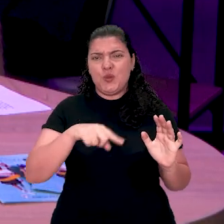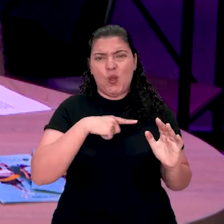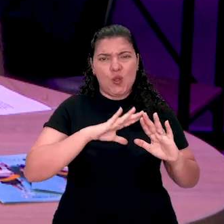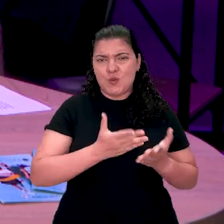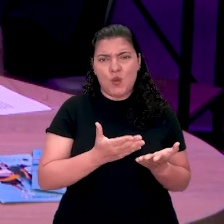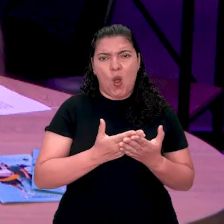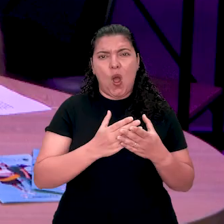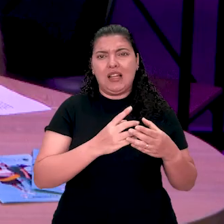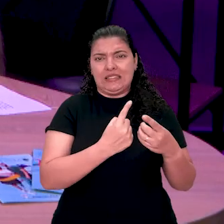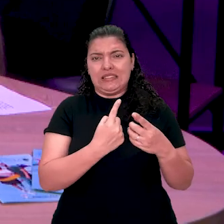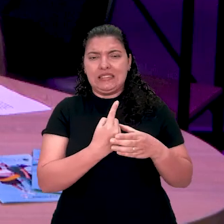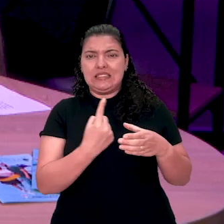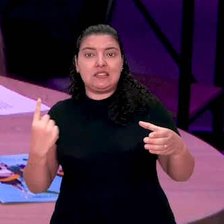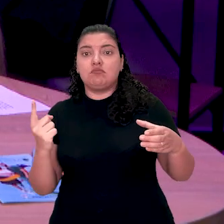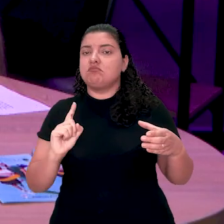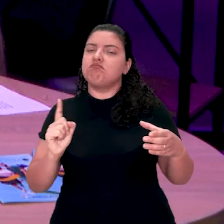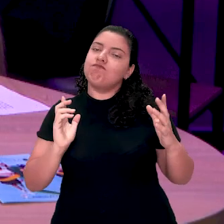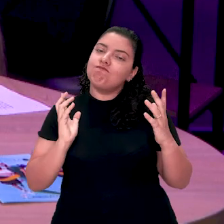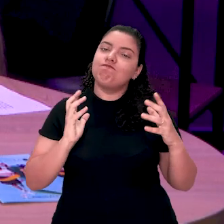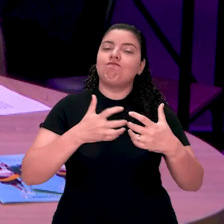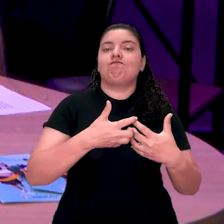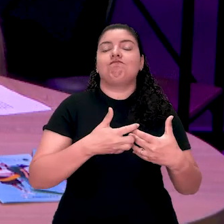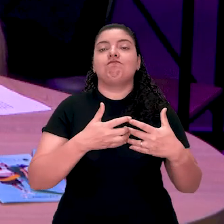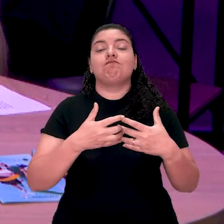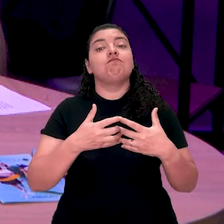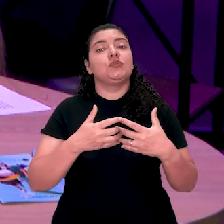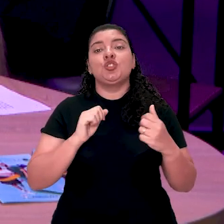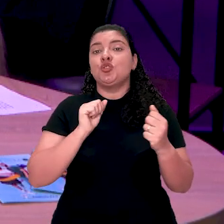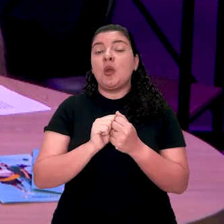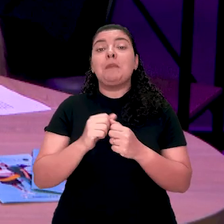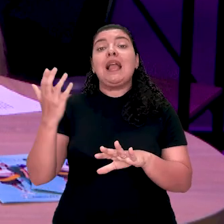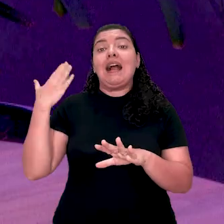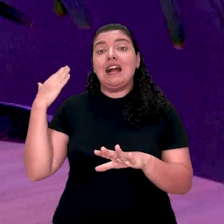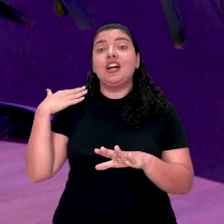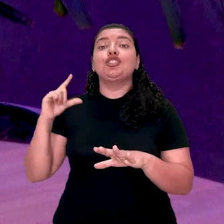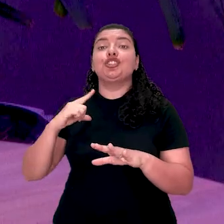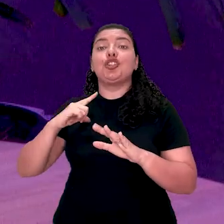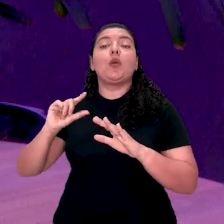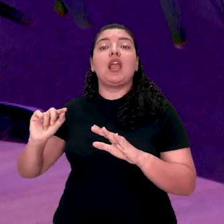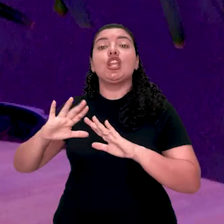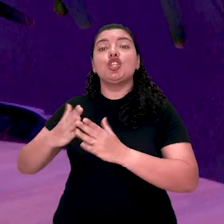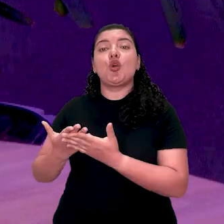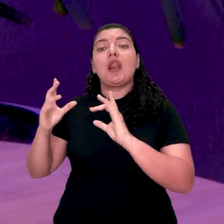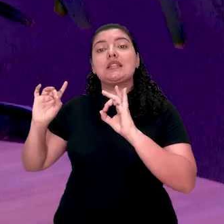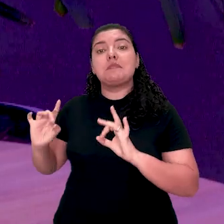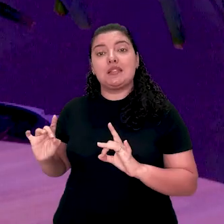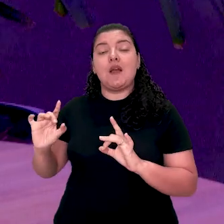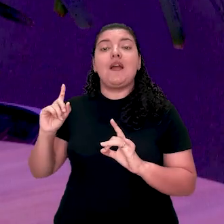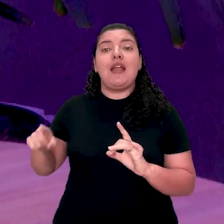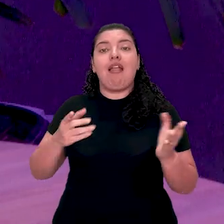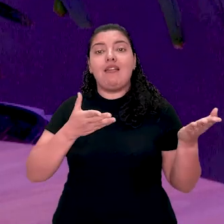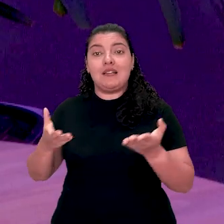gente passou Exatamente, por isso. Porque antigamente a gente via as escolas especiais. Né? As escolas especiais, elas recebiam as pessoas